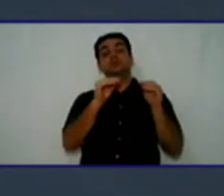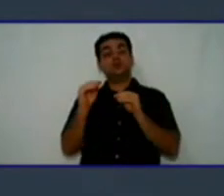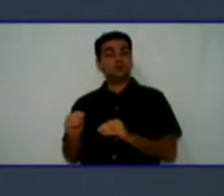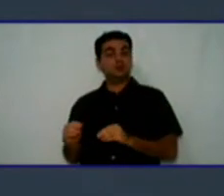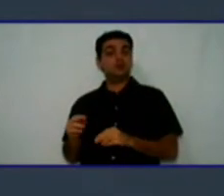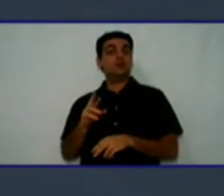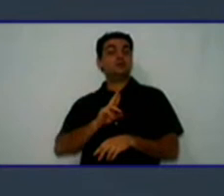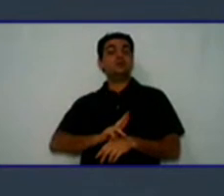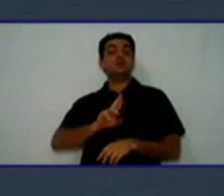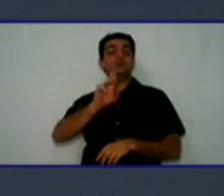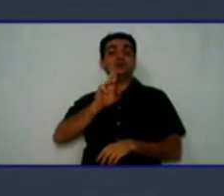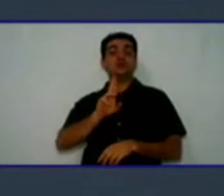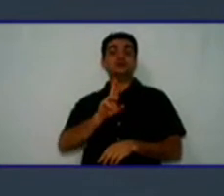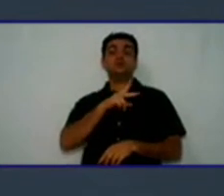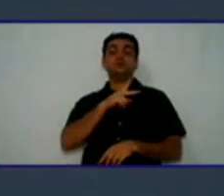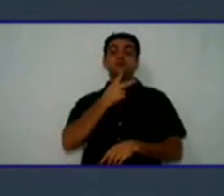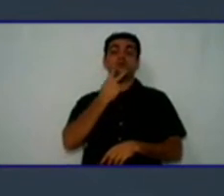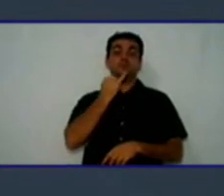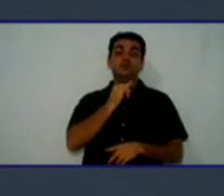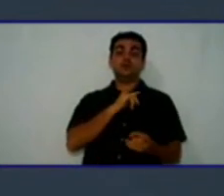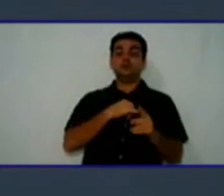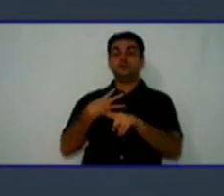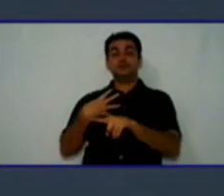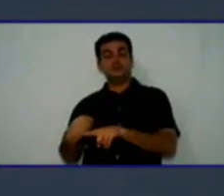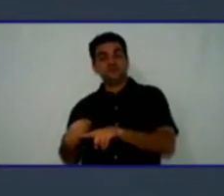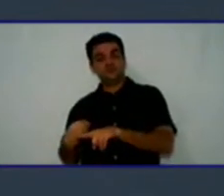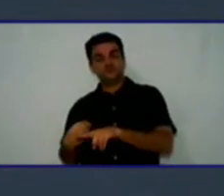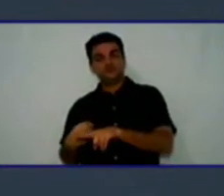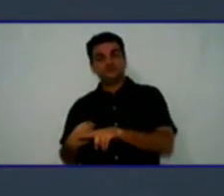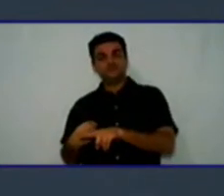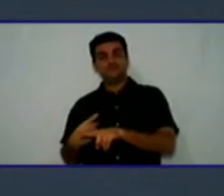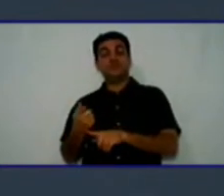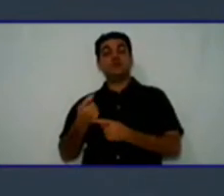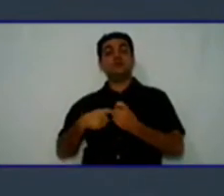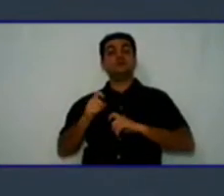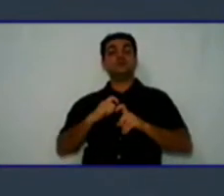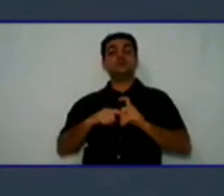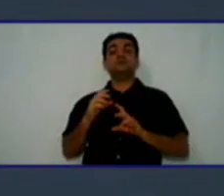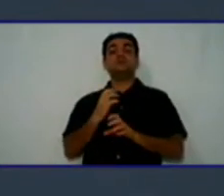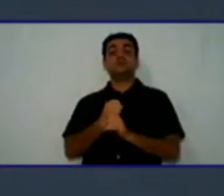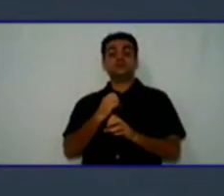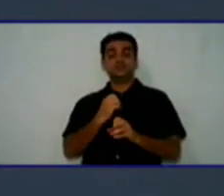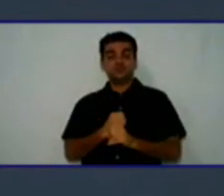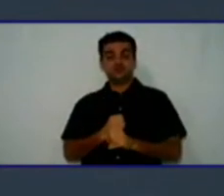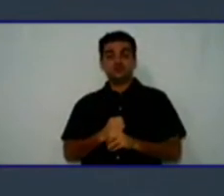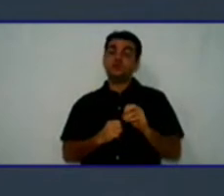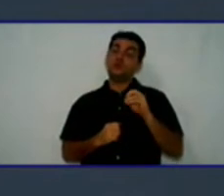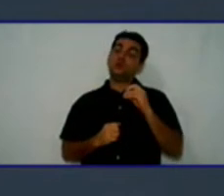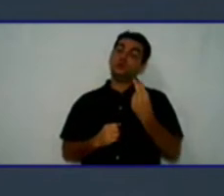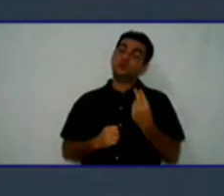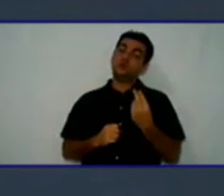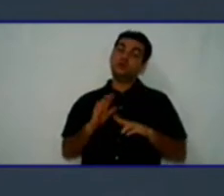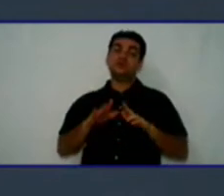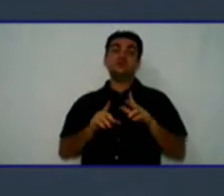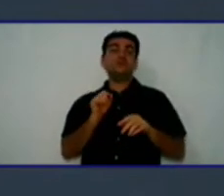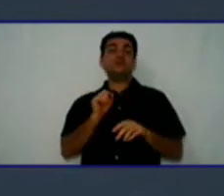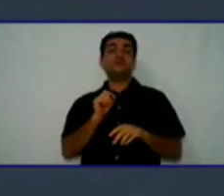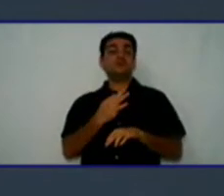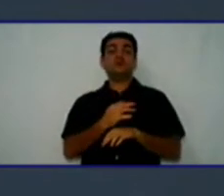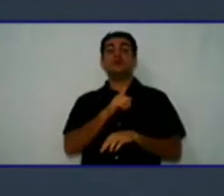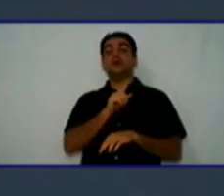da responsabilidade pela prestação de contas ao administrador financeiro ou, na sua ausência, a